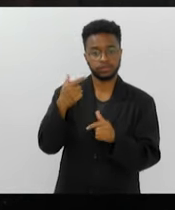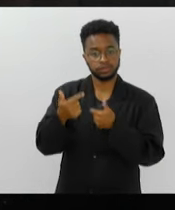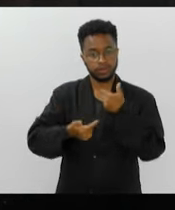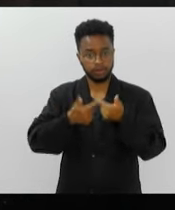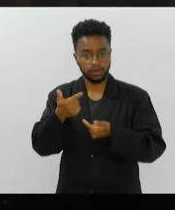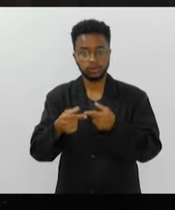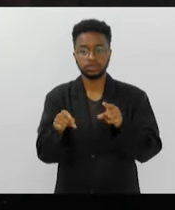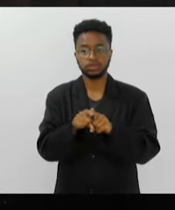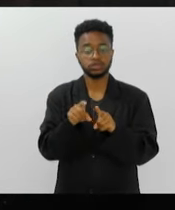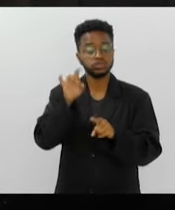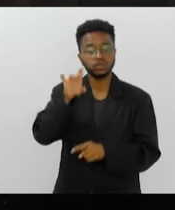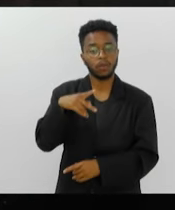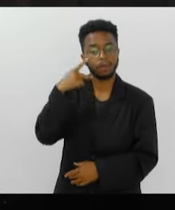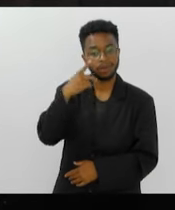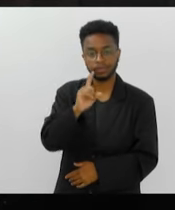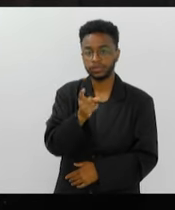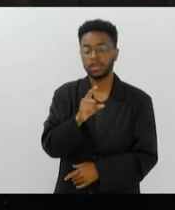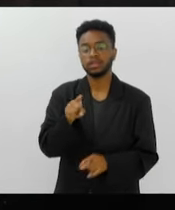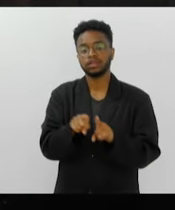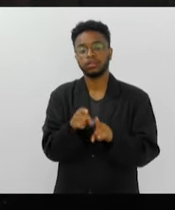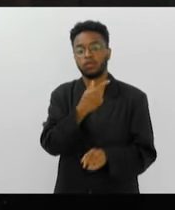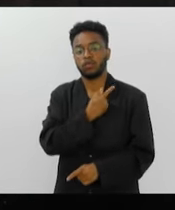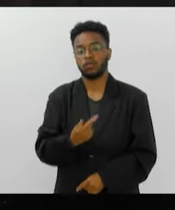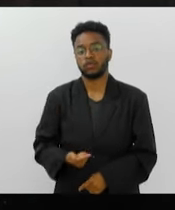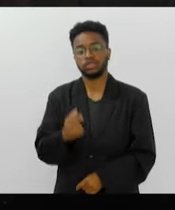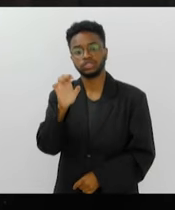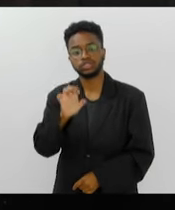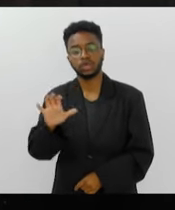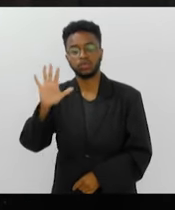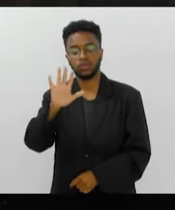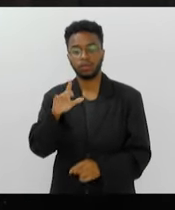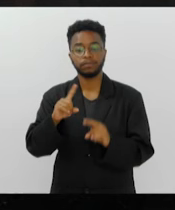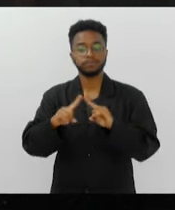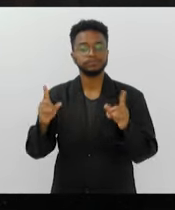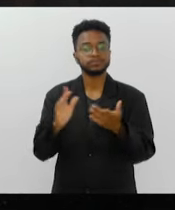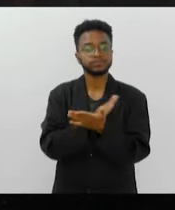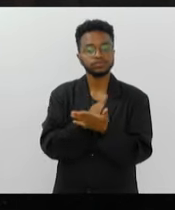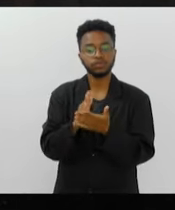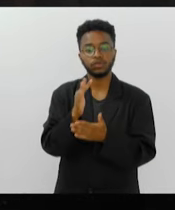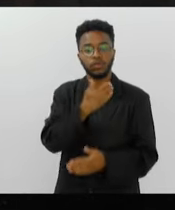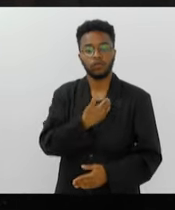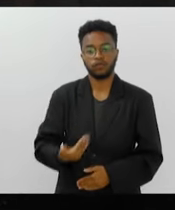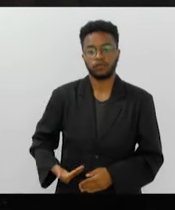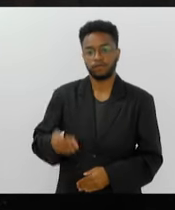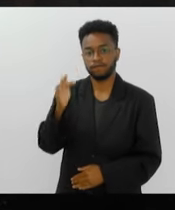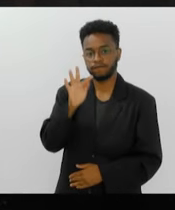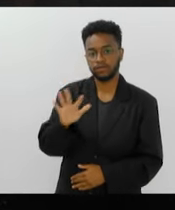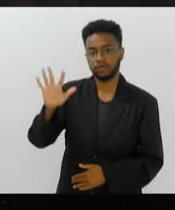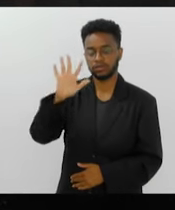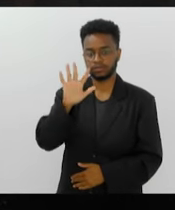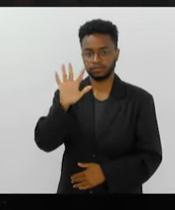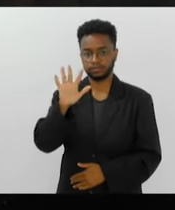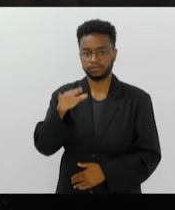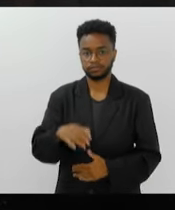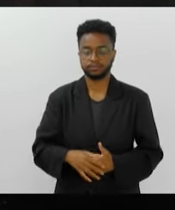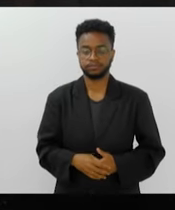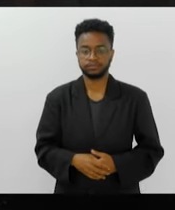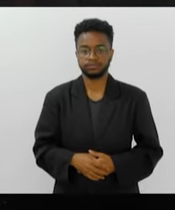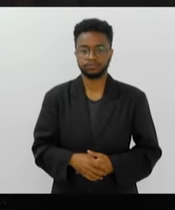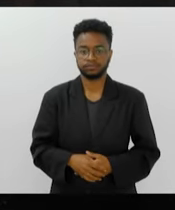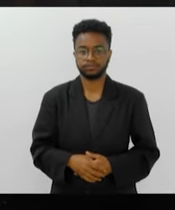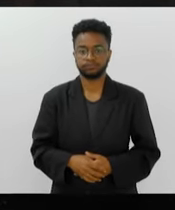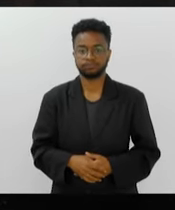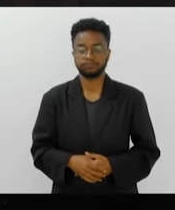dos governos estaduais e de alguns governos eh Federais e um